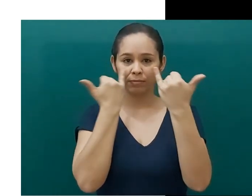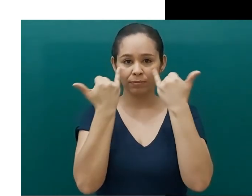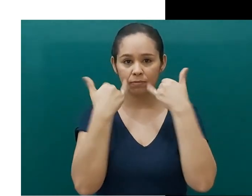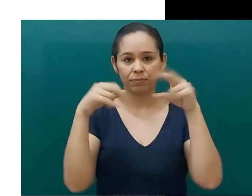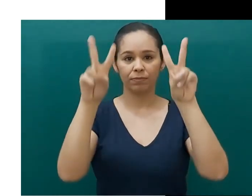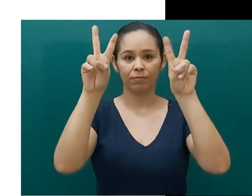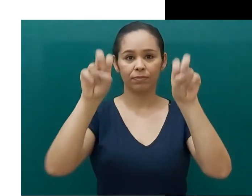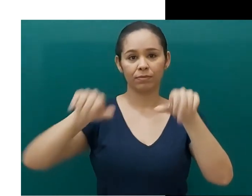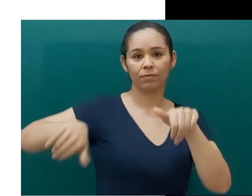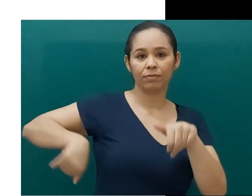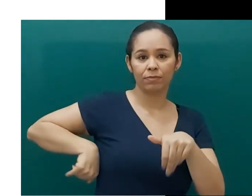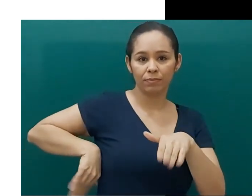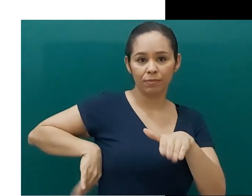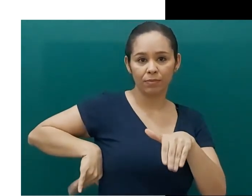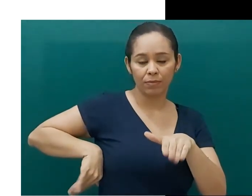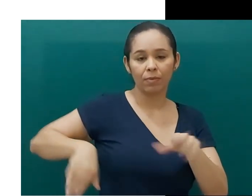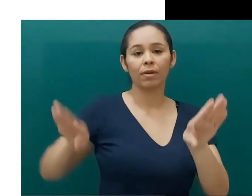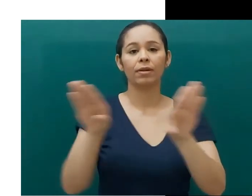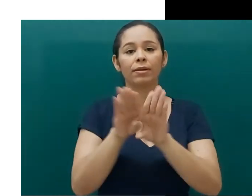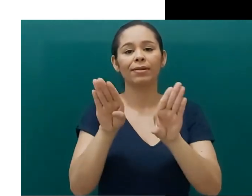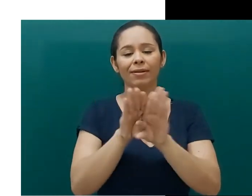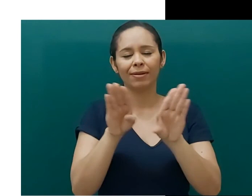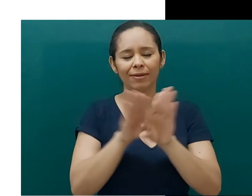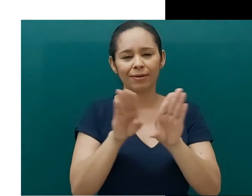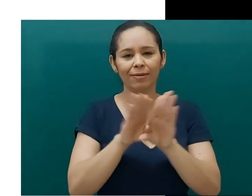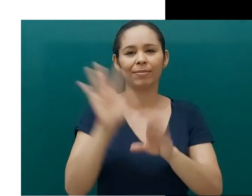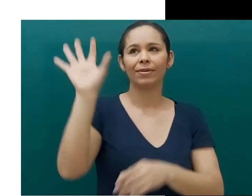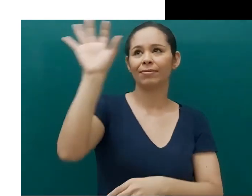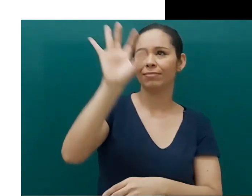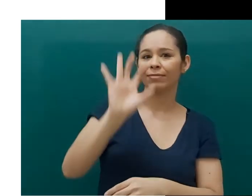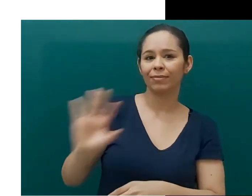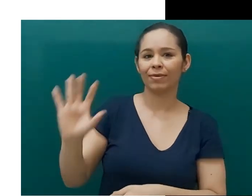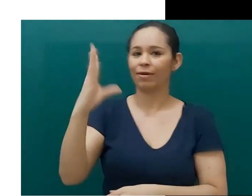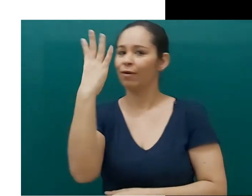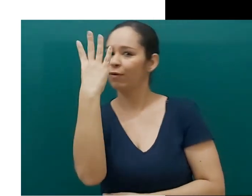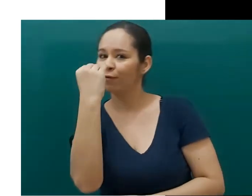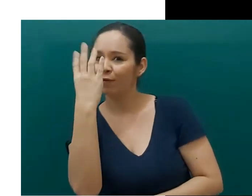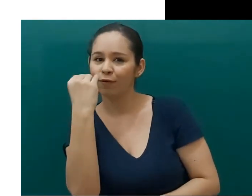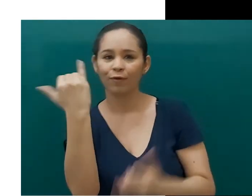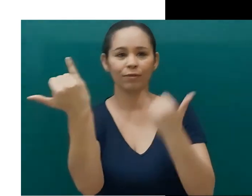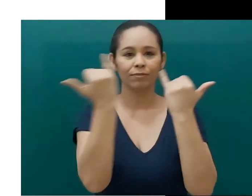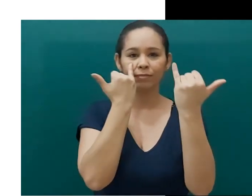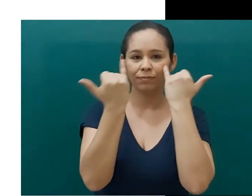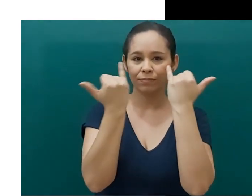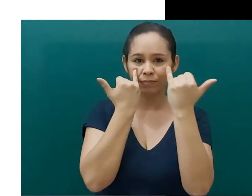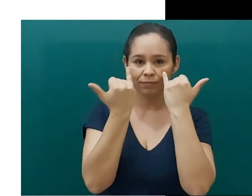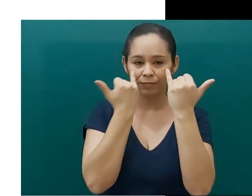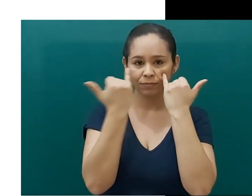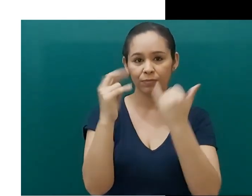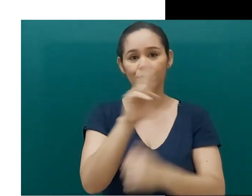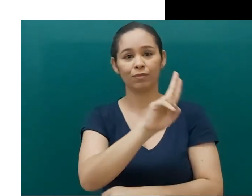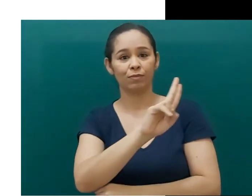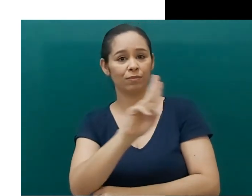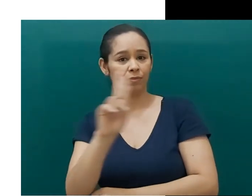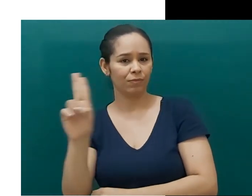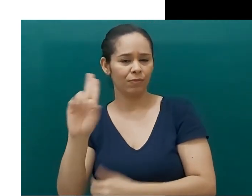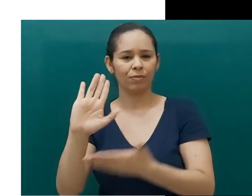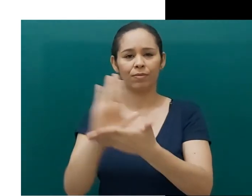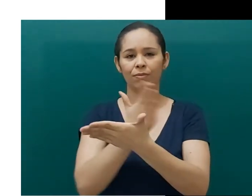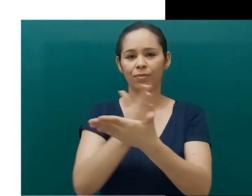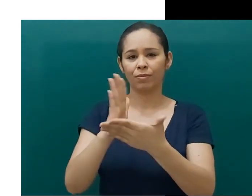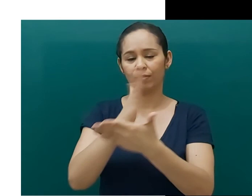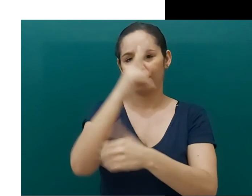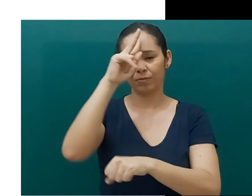sobre a Guiana, ver alguns mapas, algumas fotos, alguns dados e o nome de